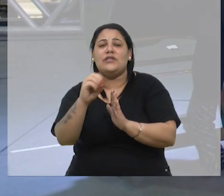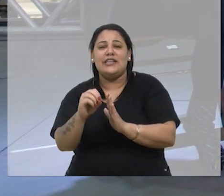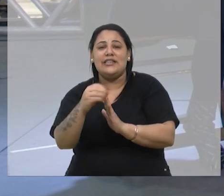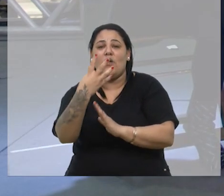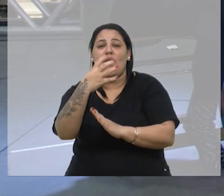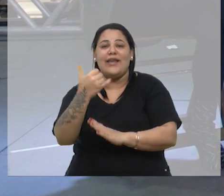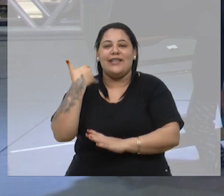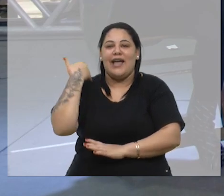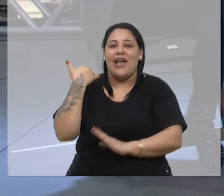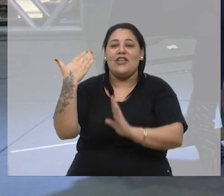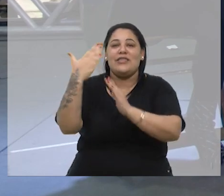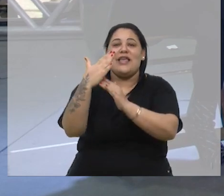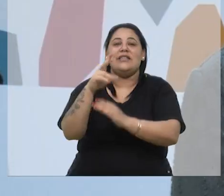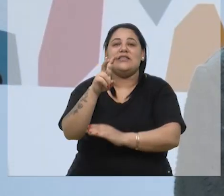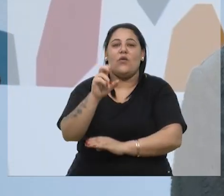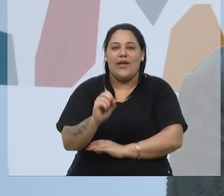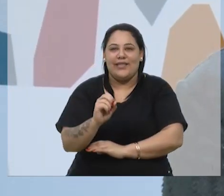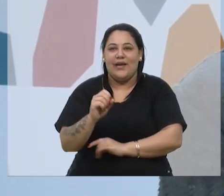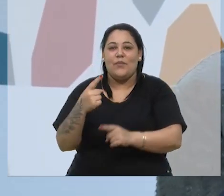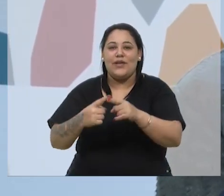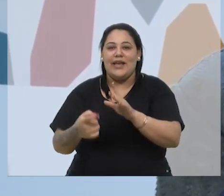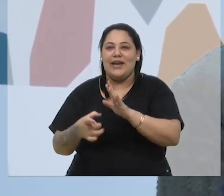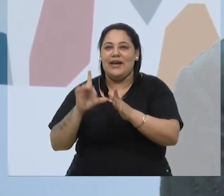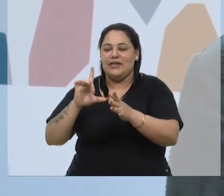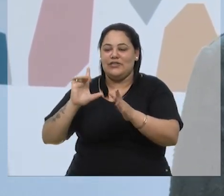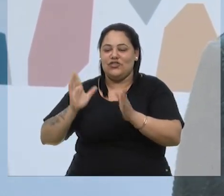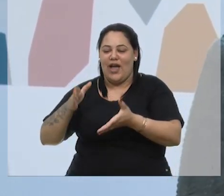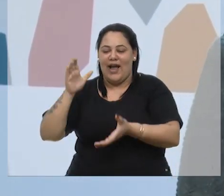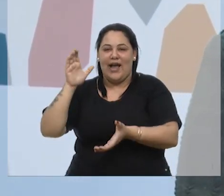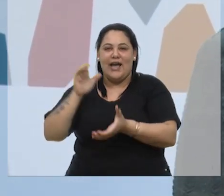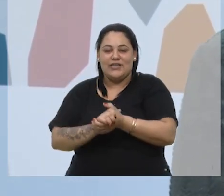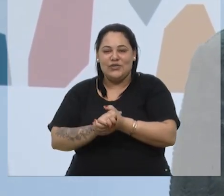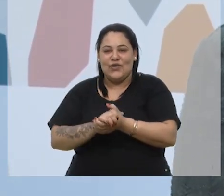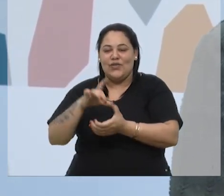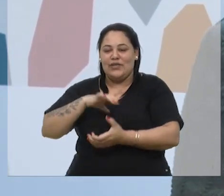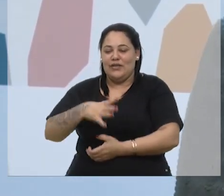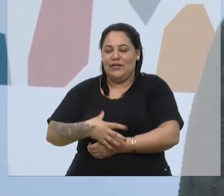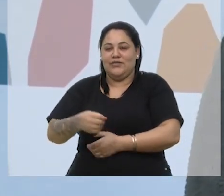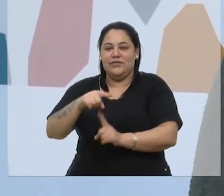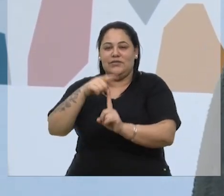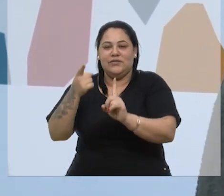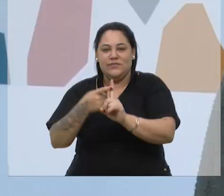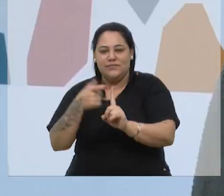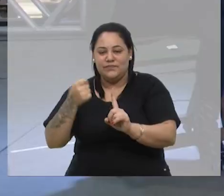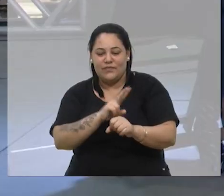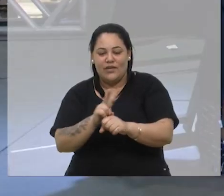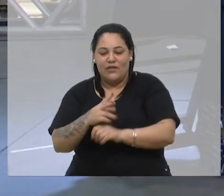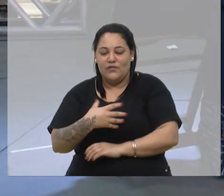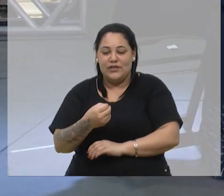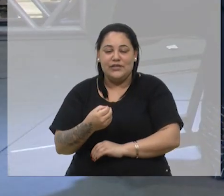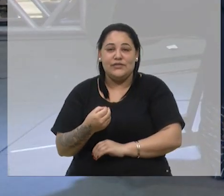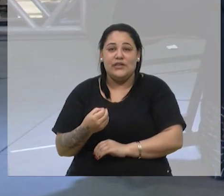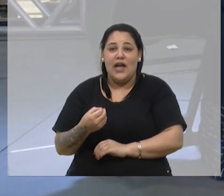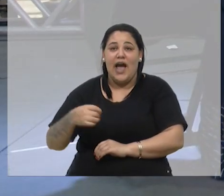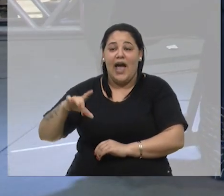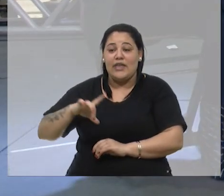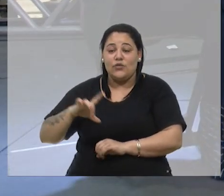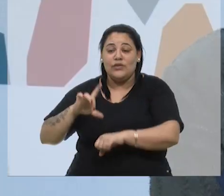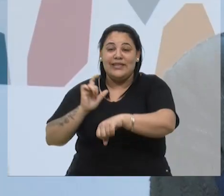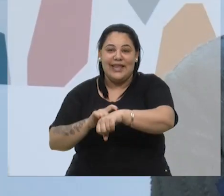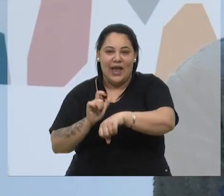cada vez ele enxerga mais detalhes, né? Quando chega no final... não dá pra dar spoiler, né? Ai, prof,